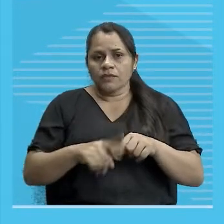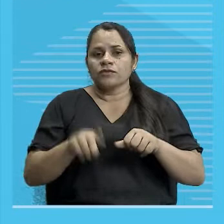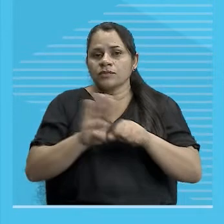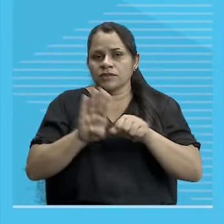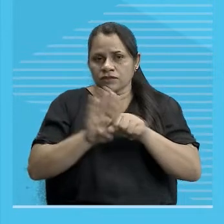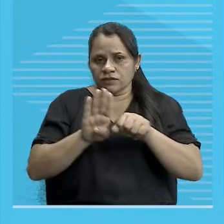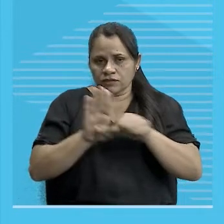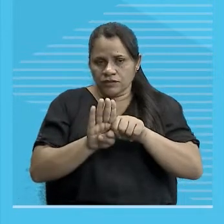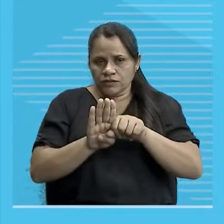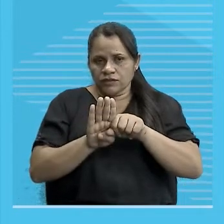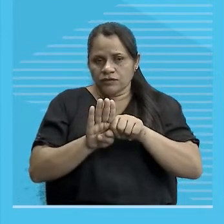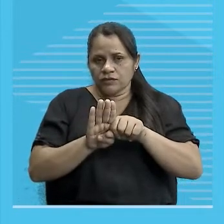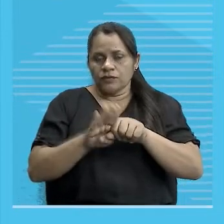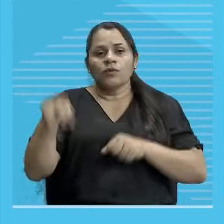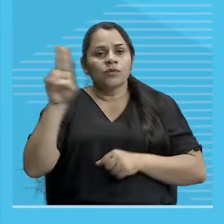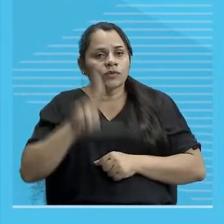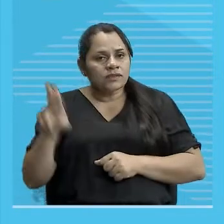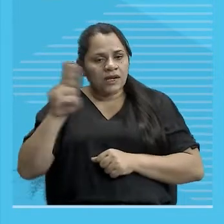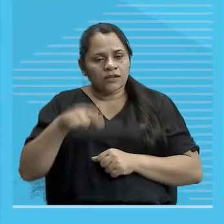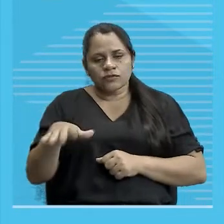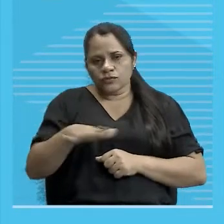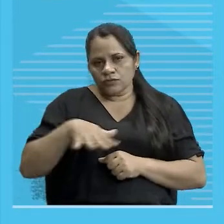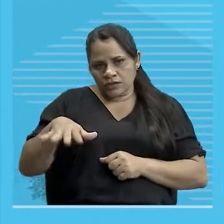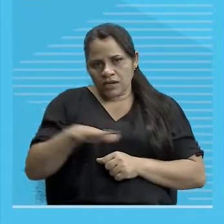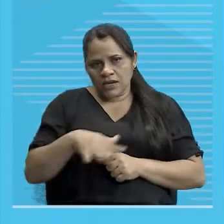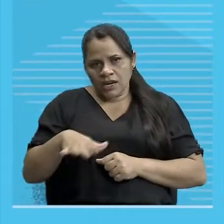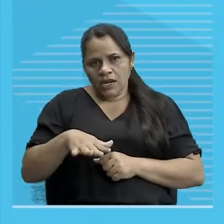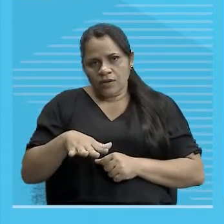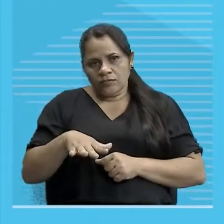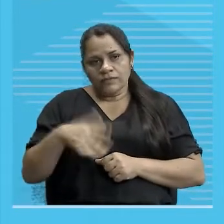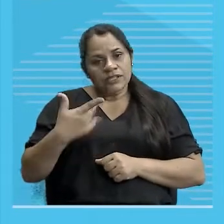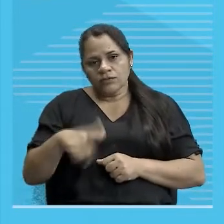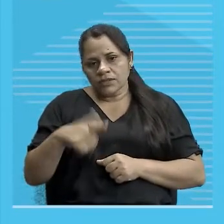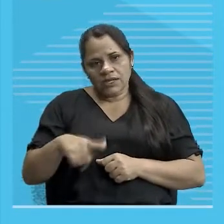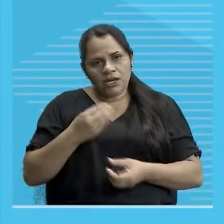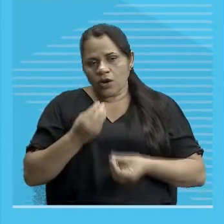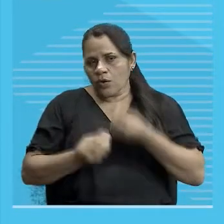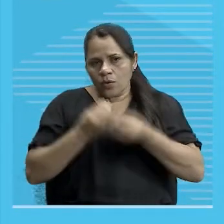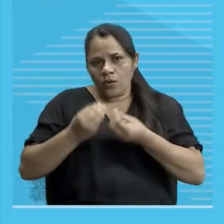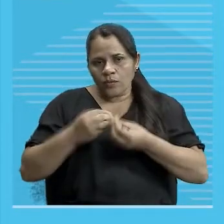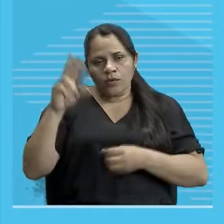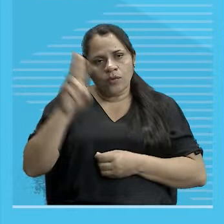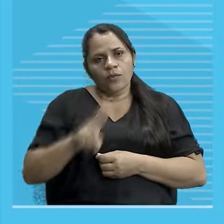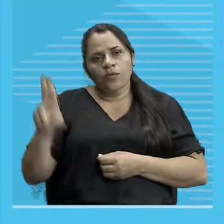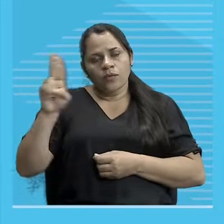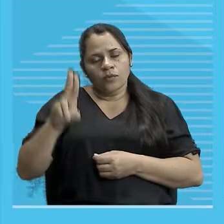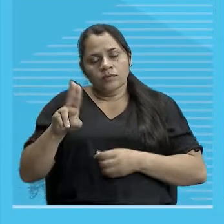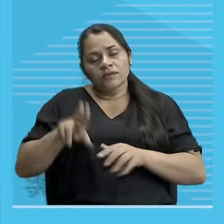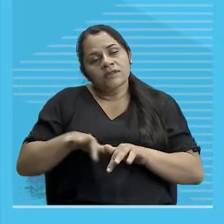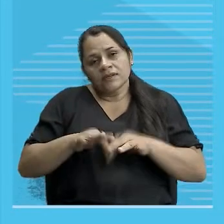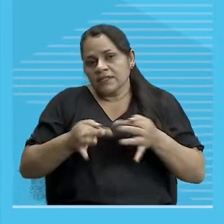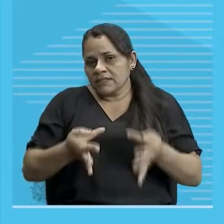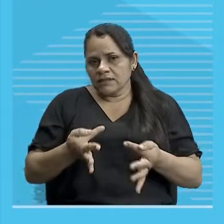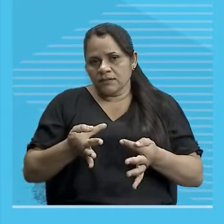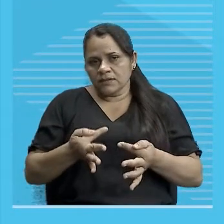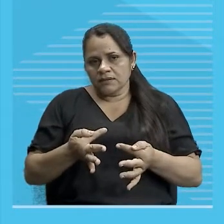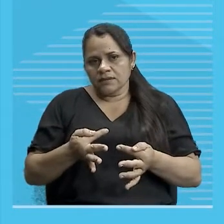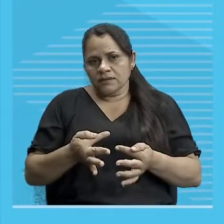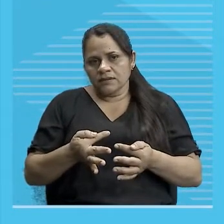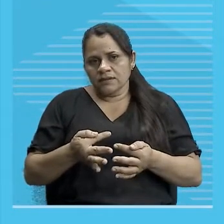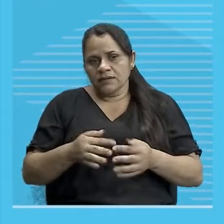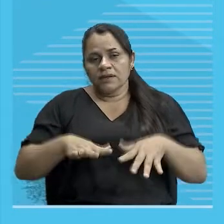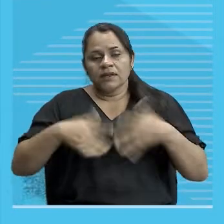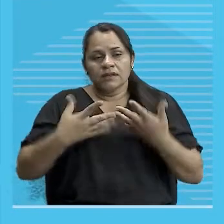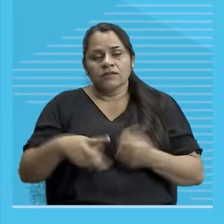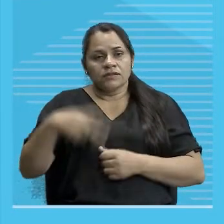sentido genérico, geral, eu não tenho como. Entende? É muito simples isso aí. Então, se